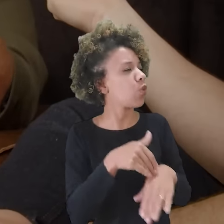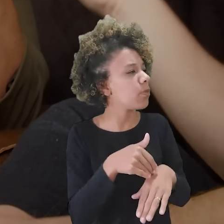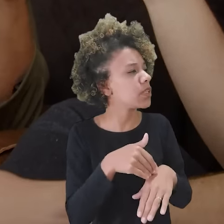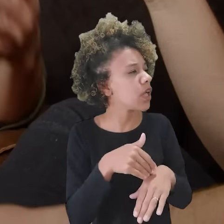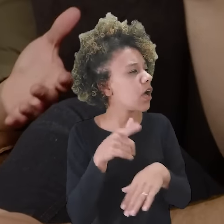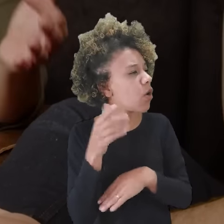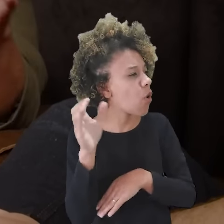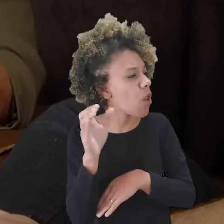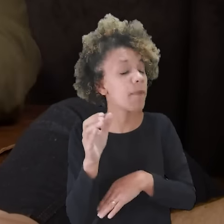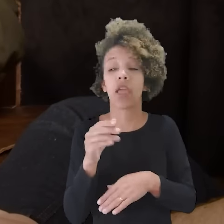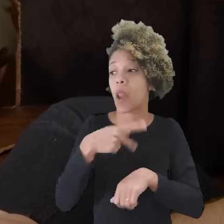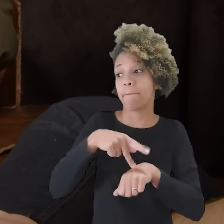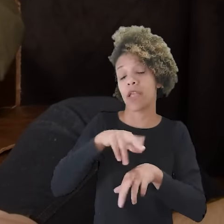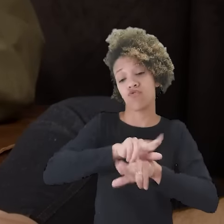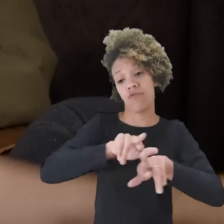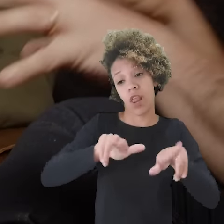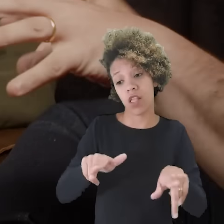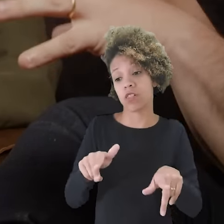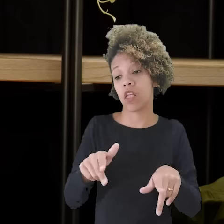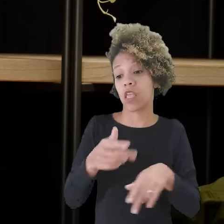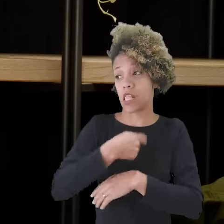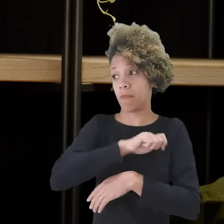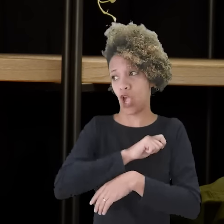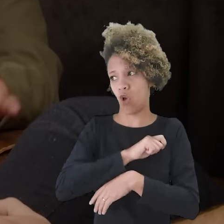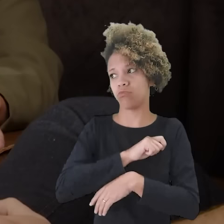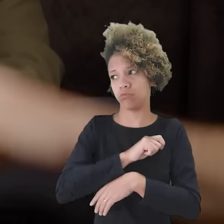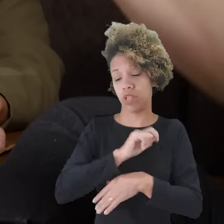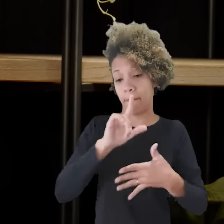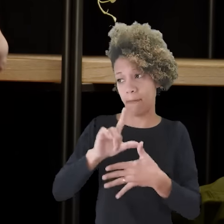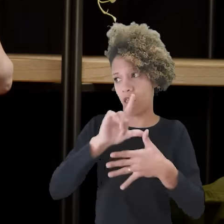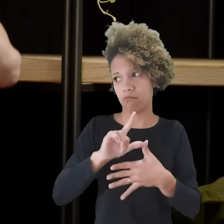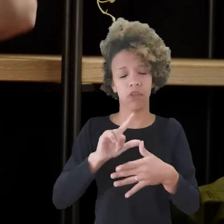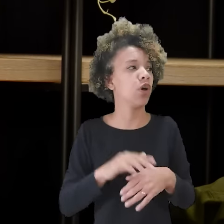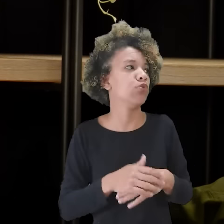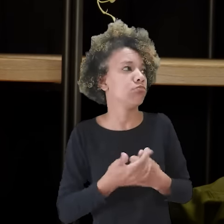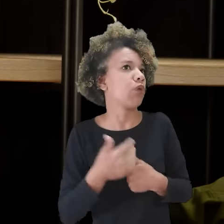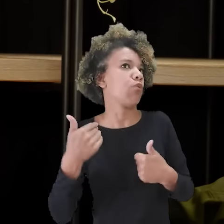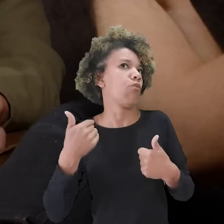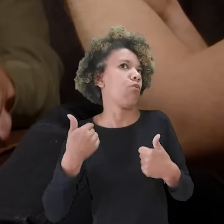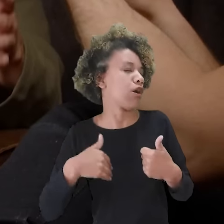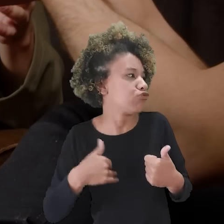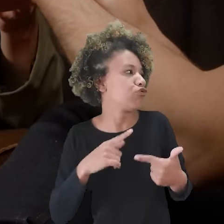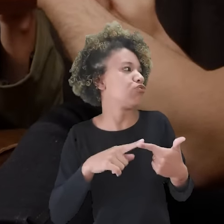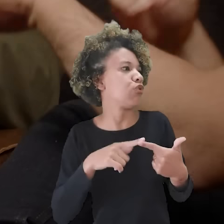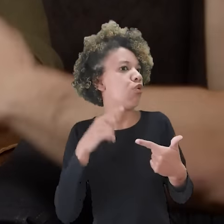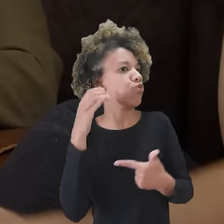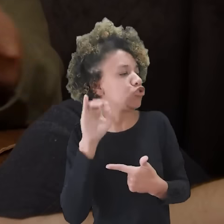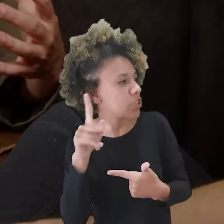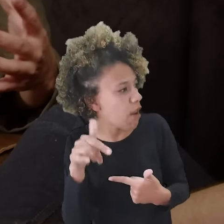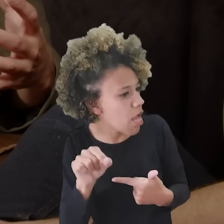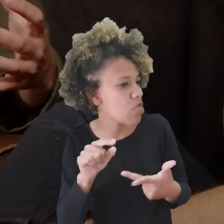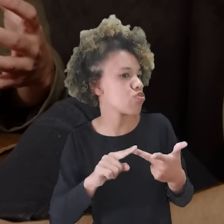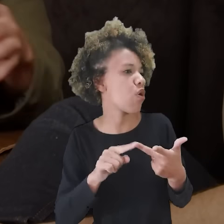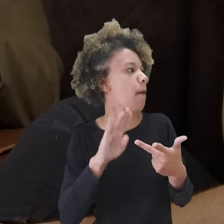que era um país de diferente que falavam espanhol fala espanhol da América Latina então o boliviano eles decidiram